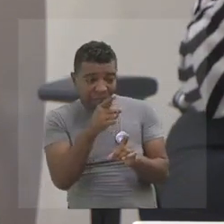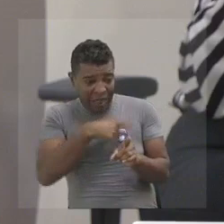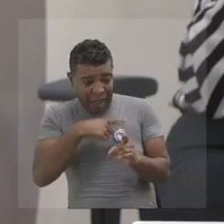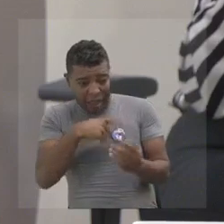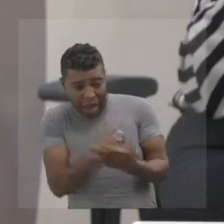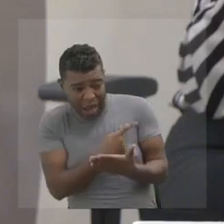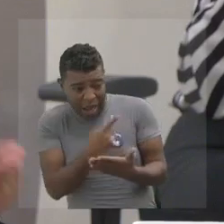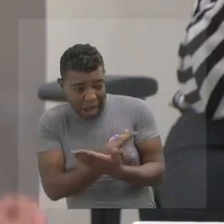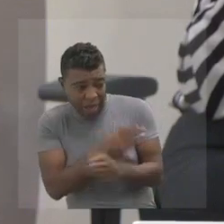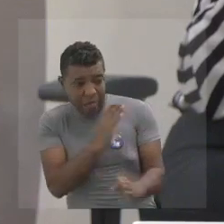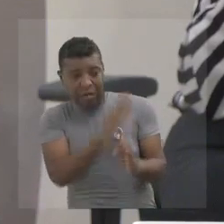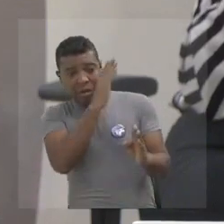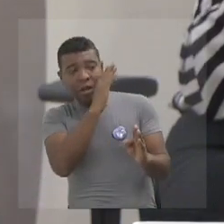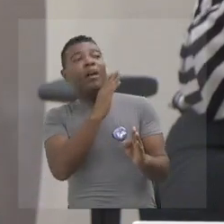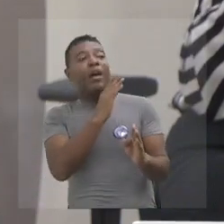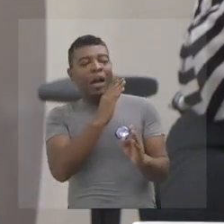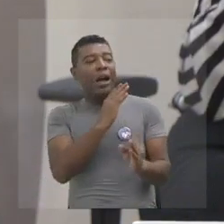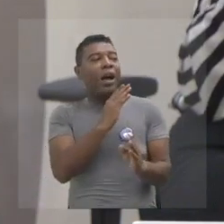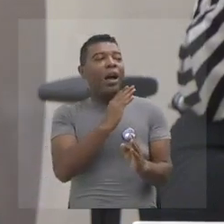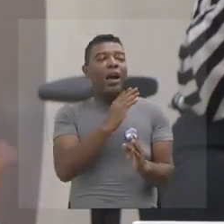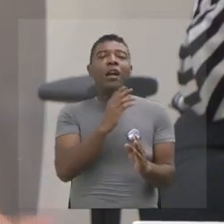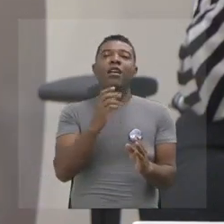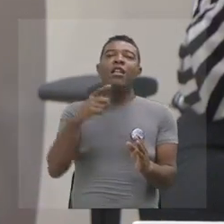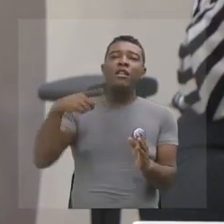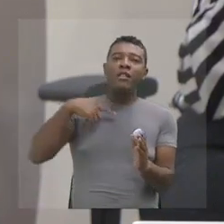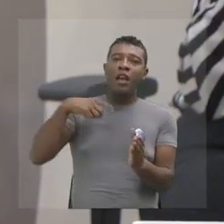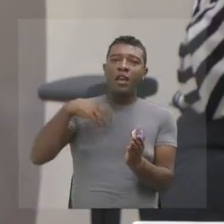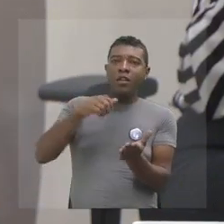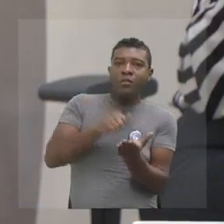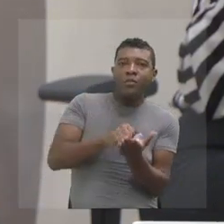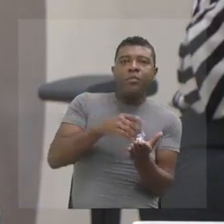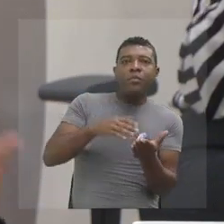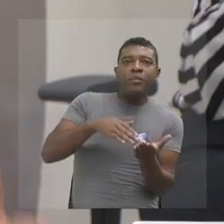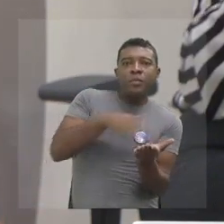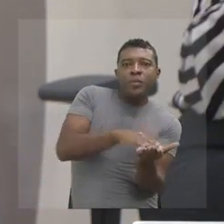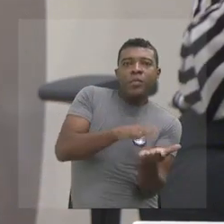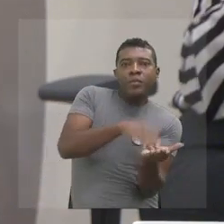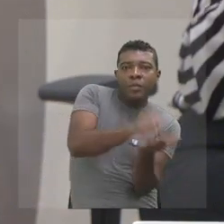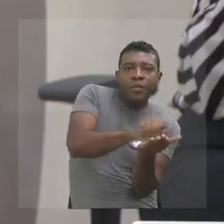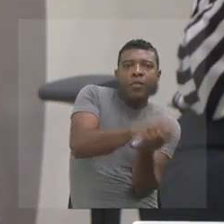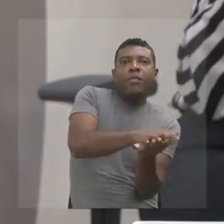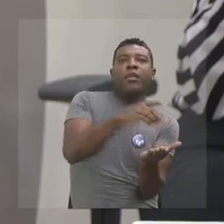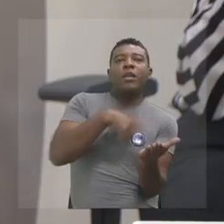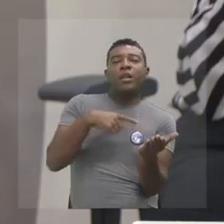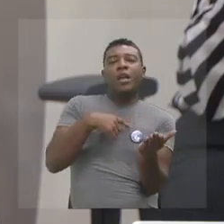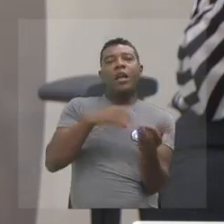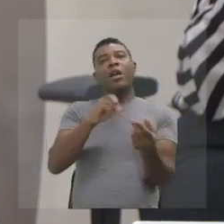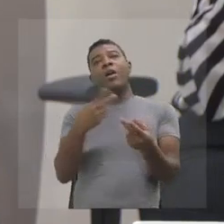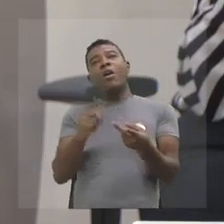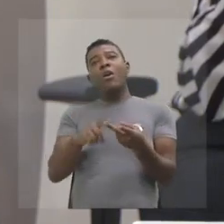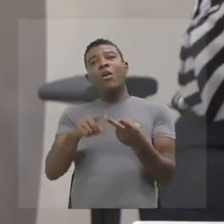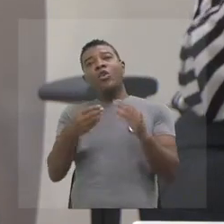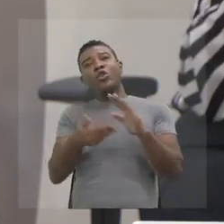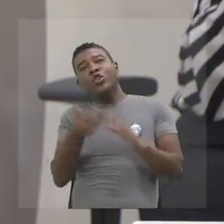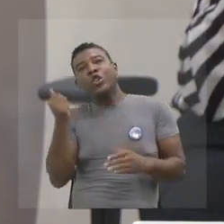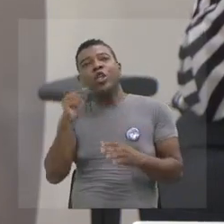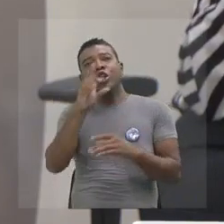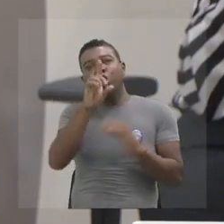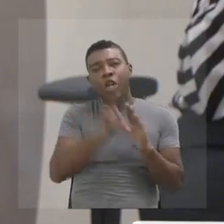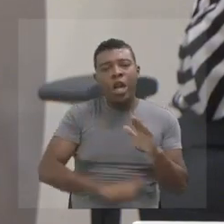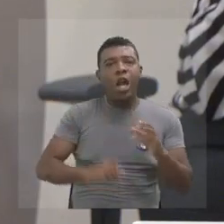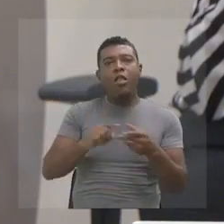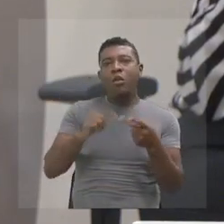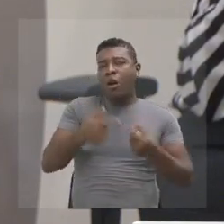isso né seja infrações pecuniárias seja outros tipos de infração restritivas de direito e a partir